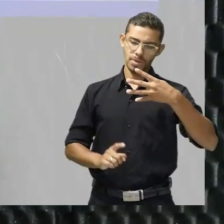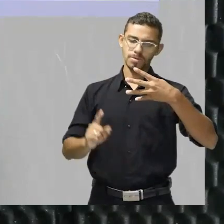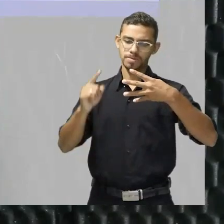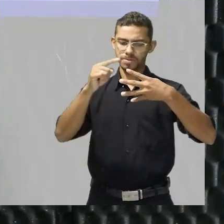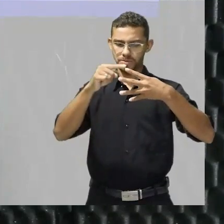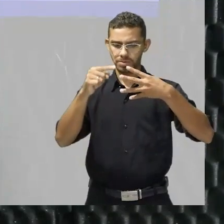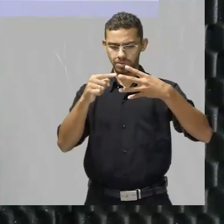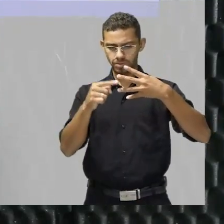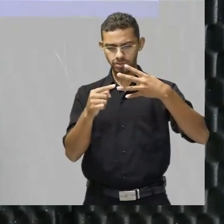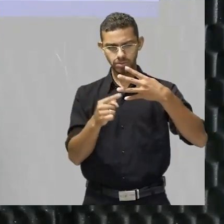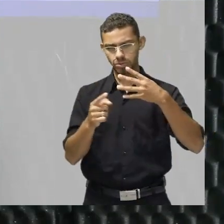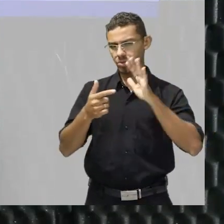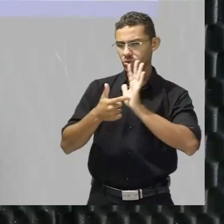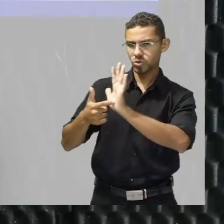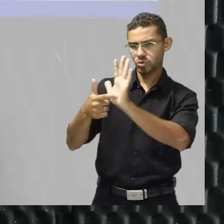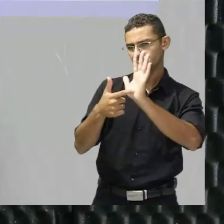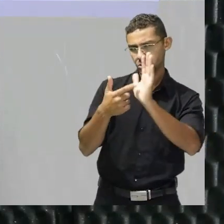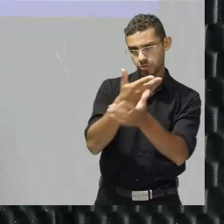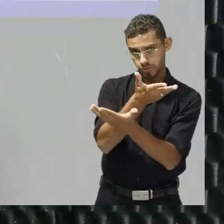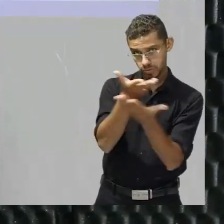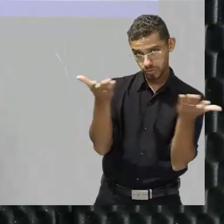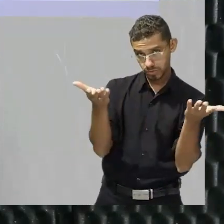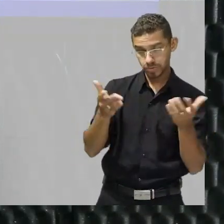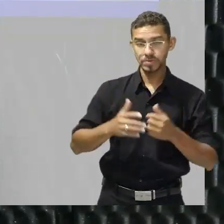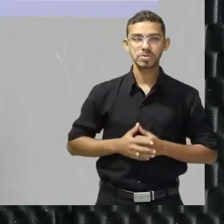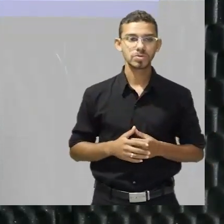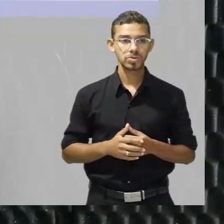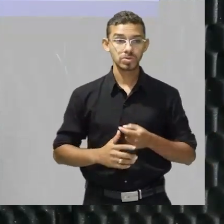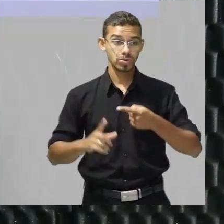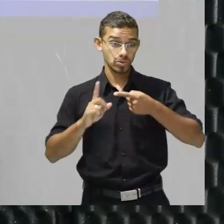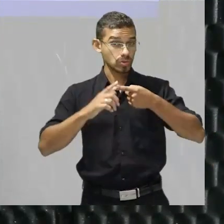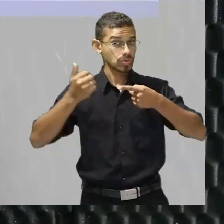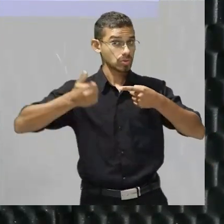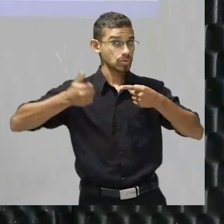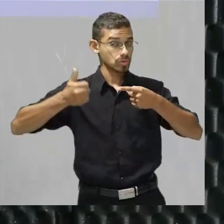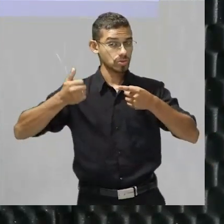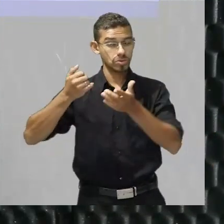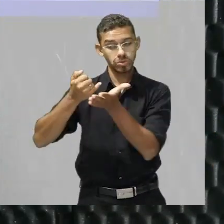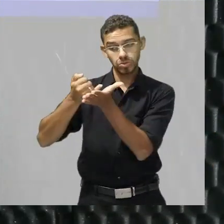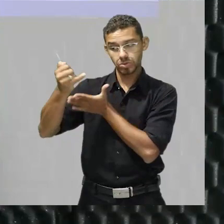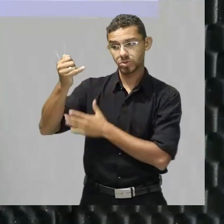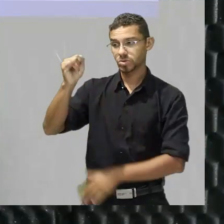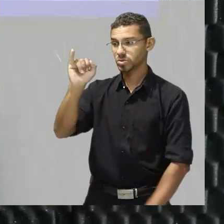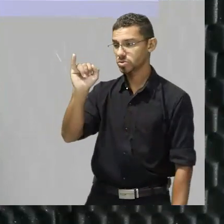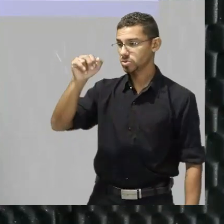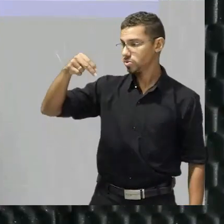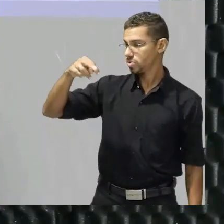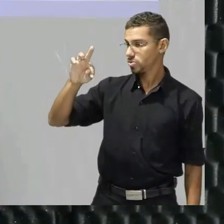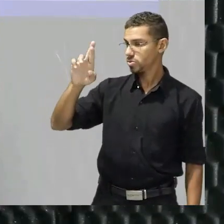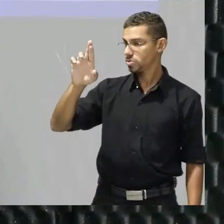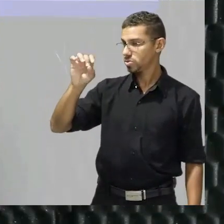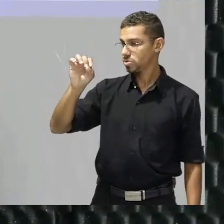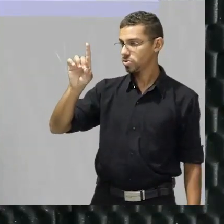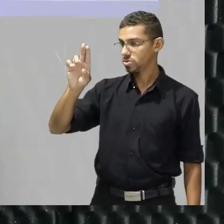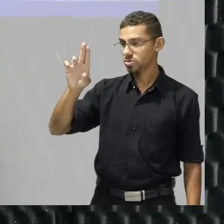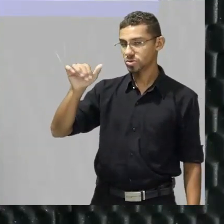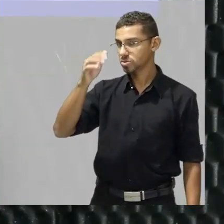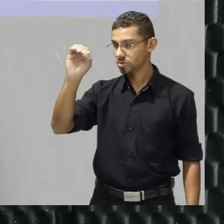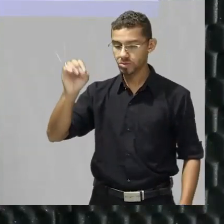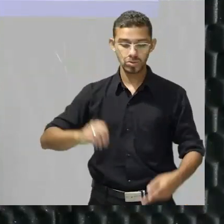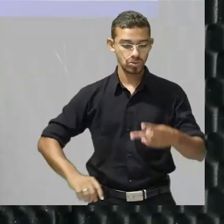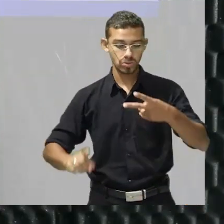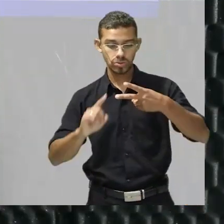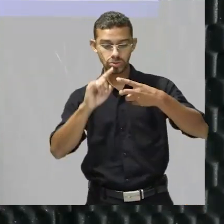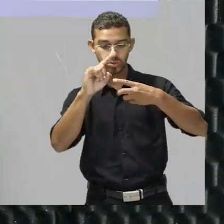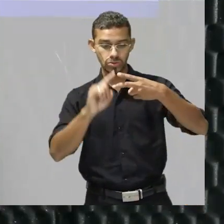como eu vou já mostrar aqui para vocês um de introdução 2 de desenvolvimento e um de conclusão esse